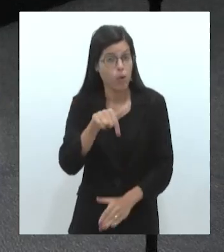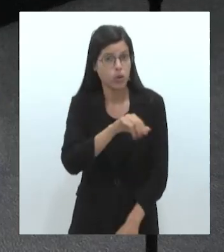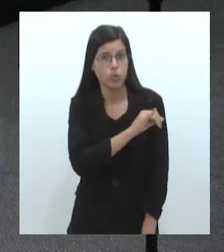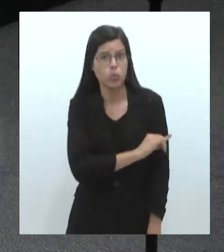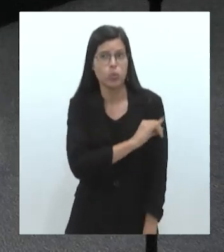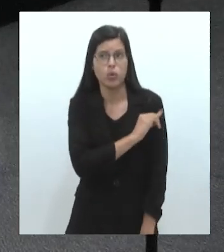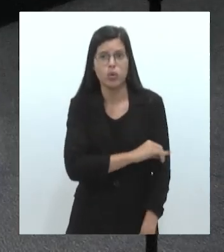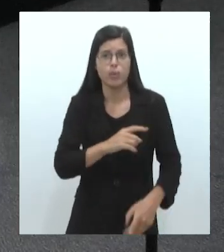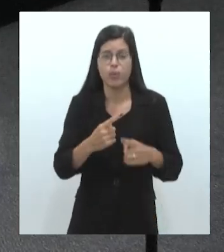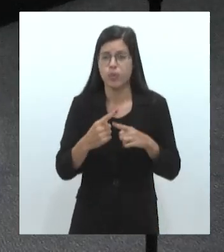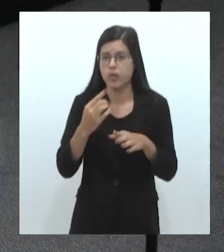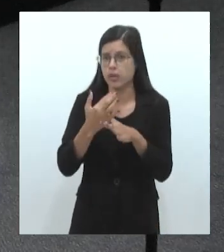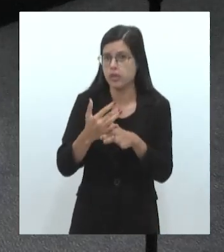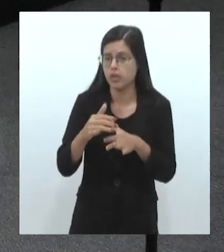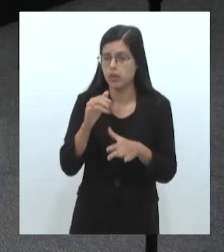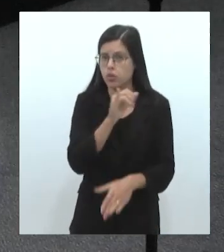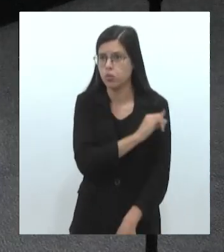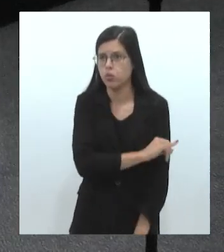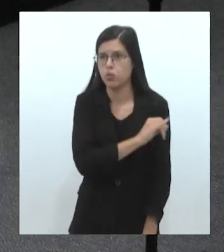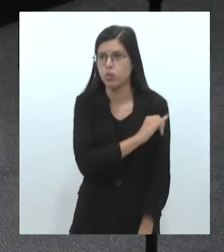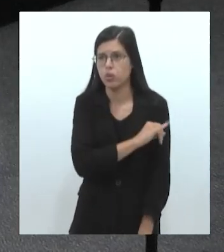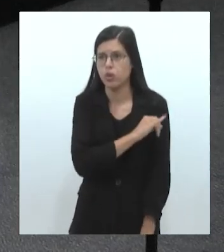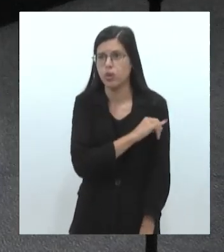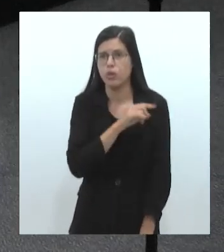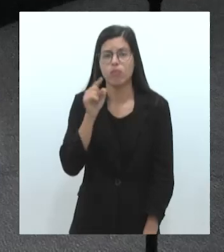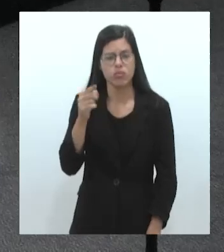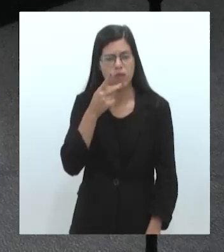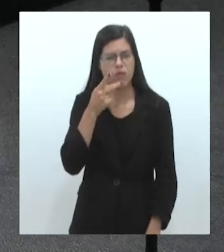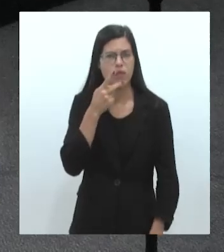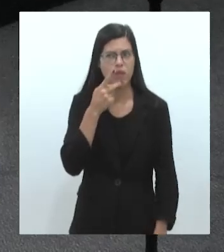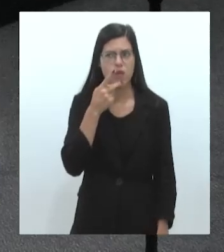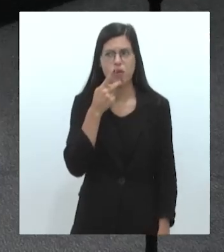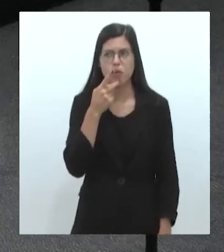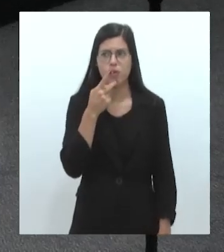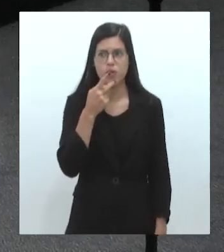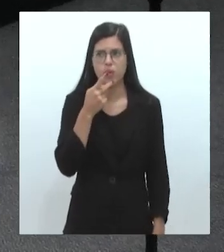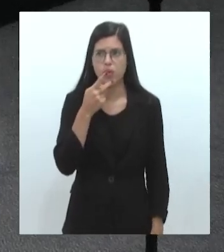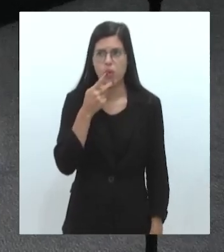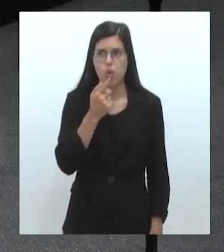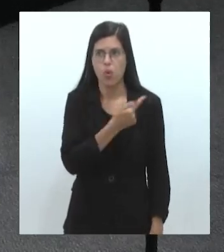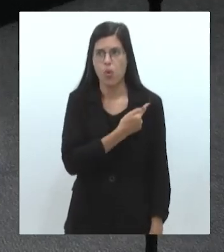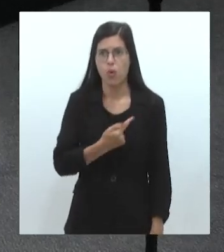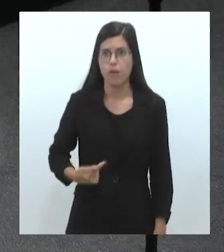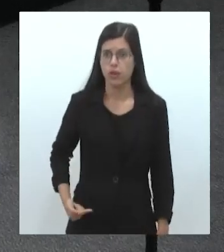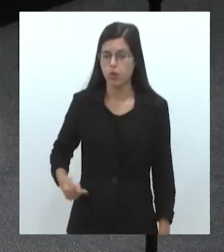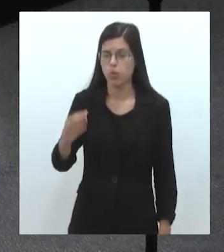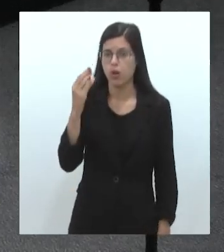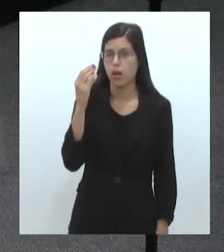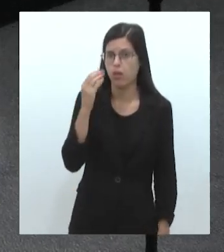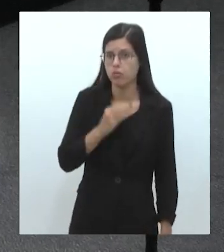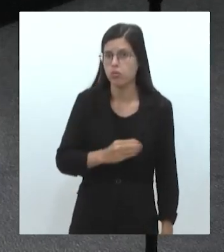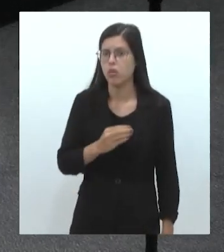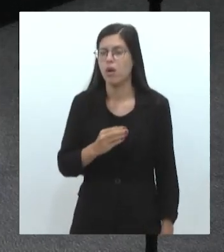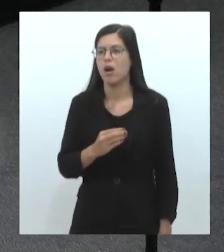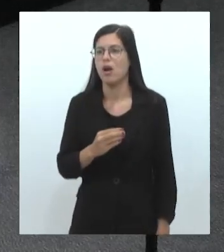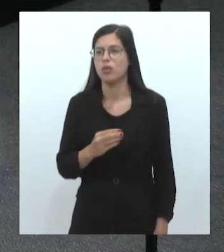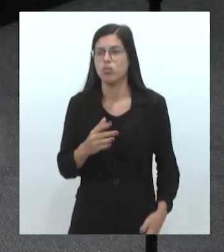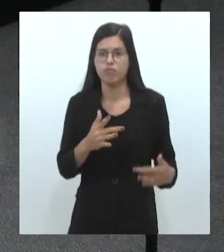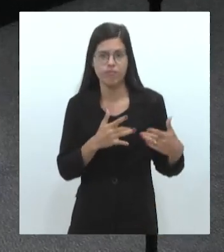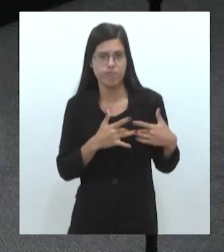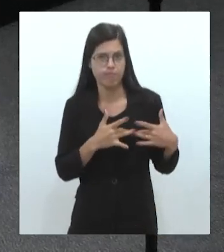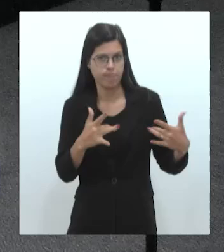na cidade do Rio de Janeiro, e o senhor falou com muita propriedade, o governador Cláudio Castro ficou